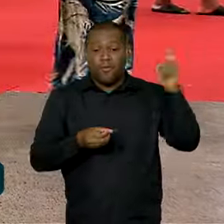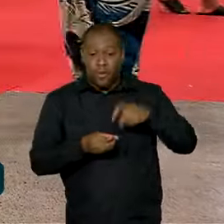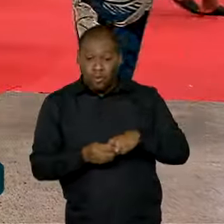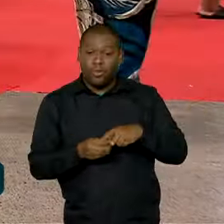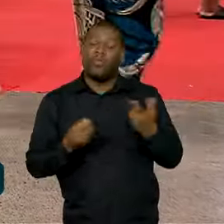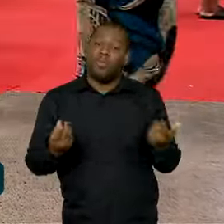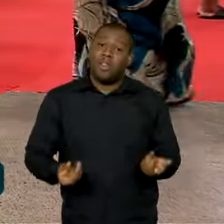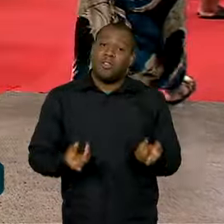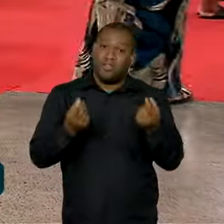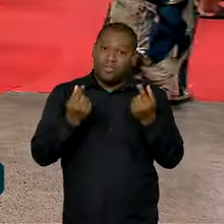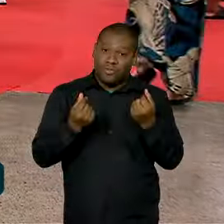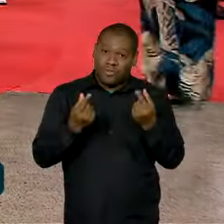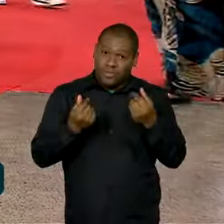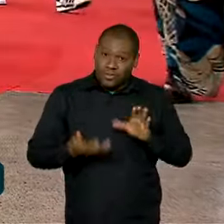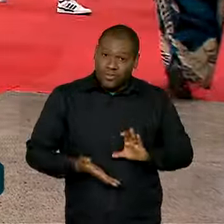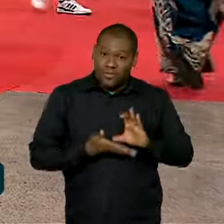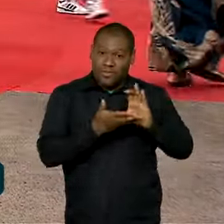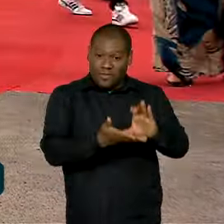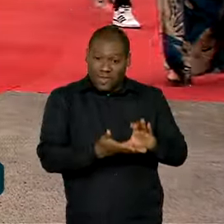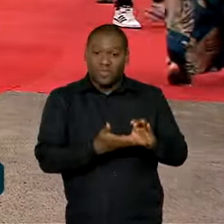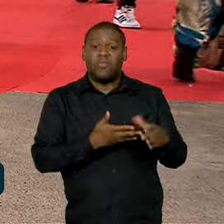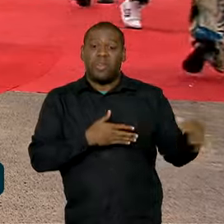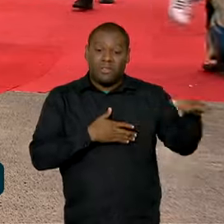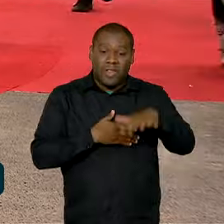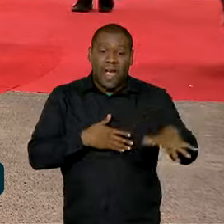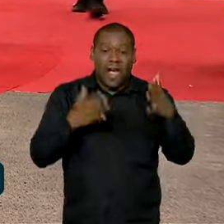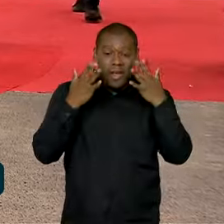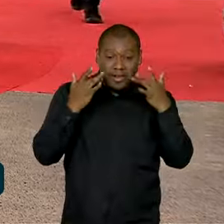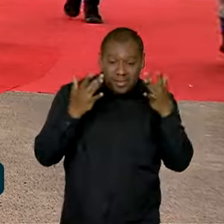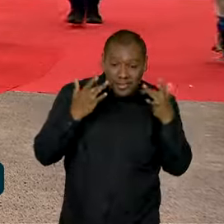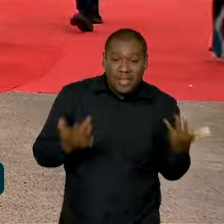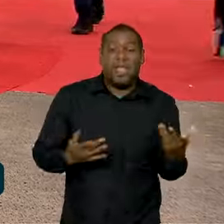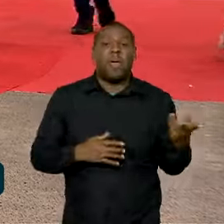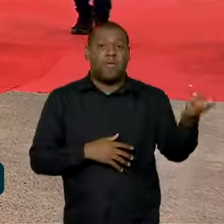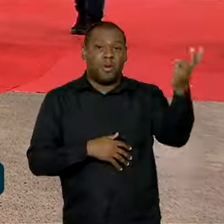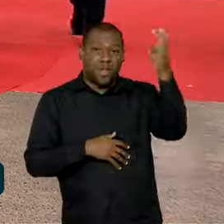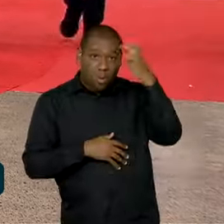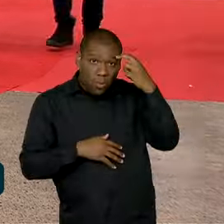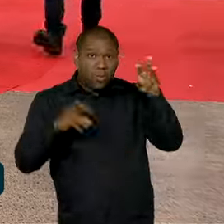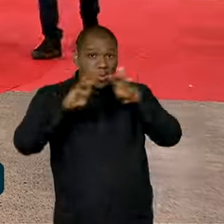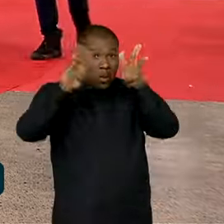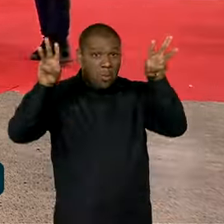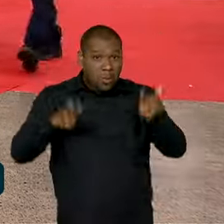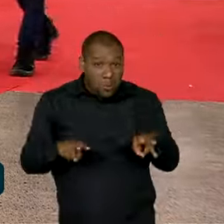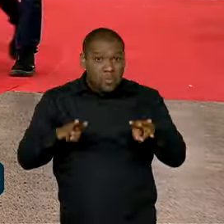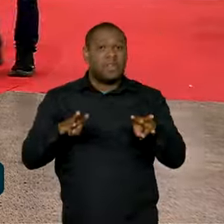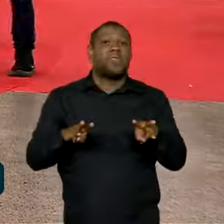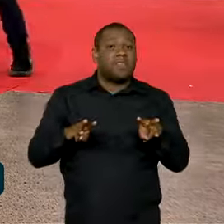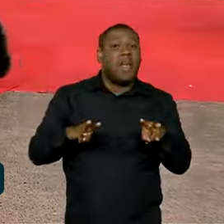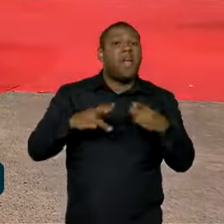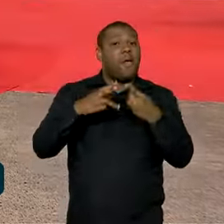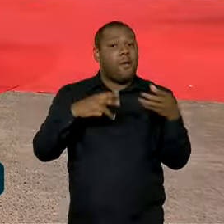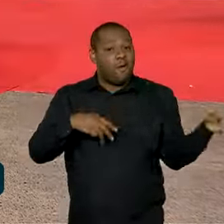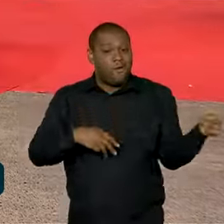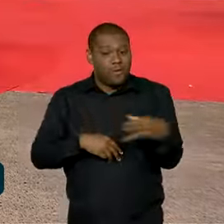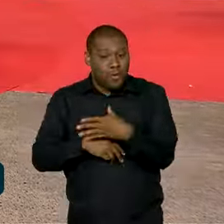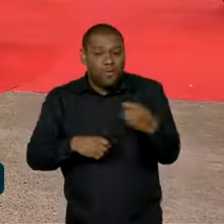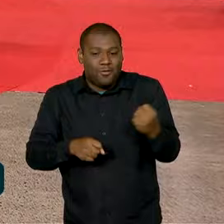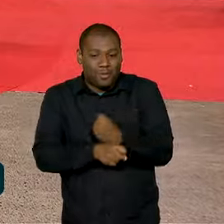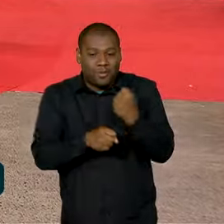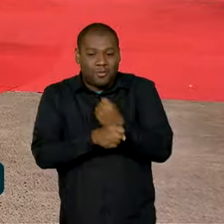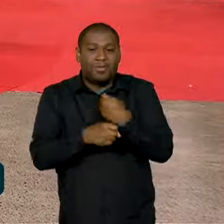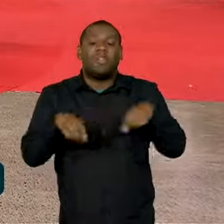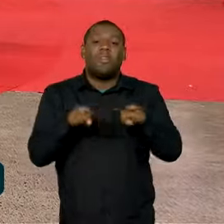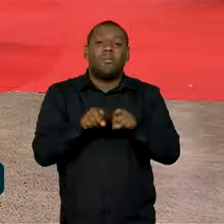lançar mais filmes brasileiros em salas de cinema, modernizar museus e bibliotecas públicas e aumentar a quantidade de